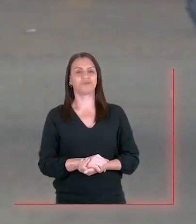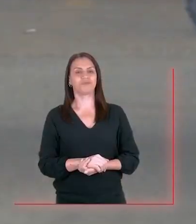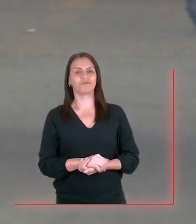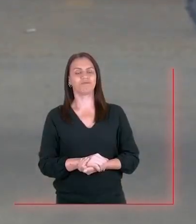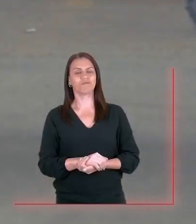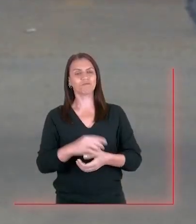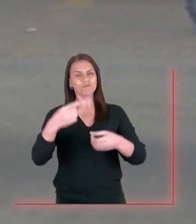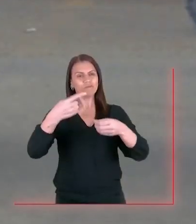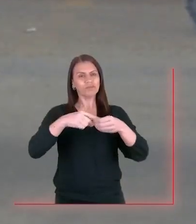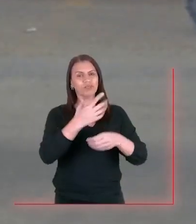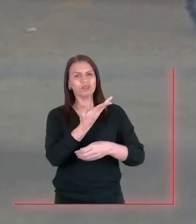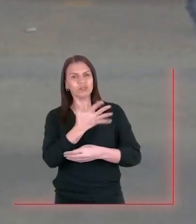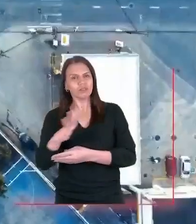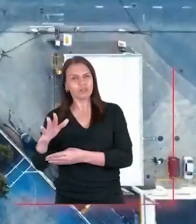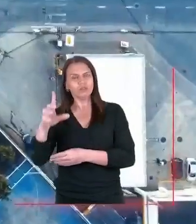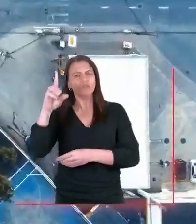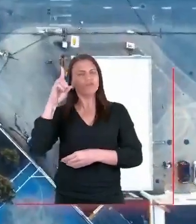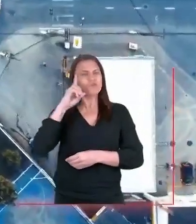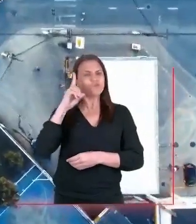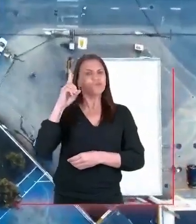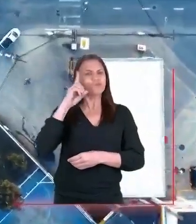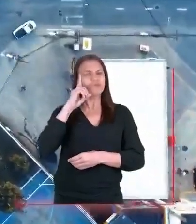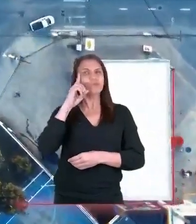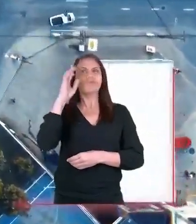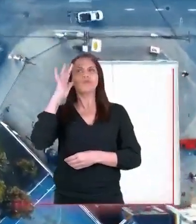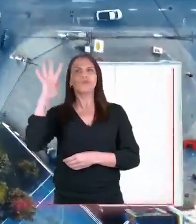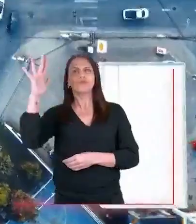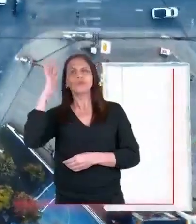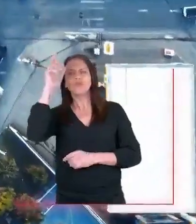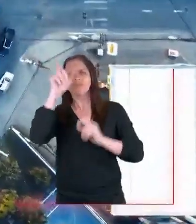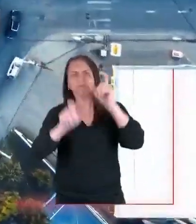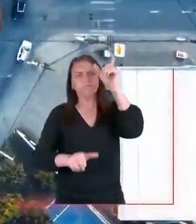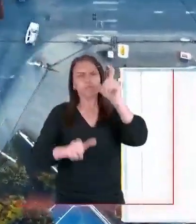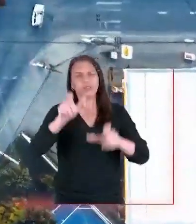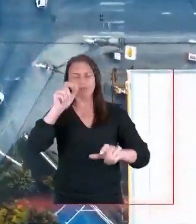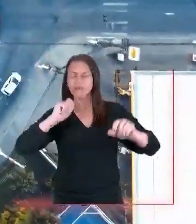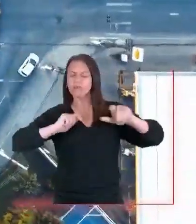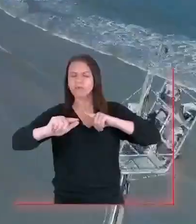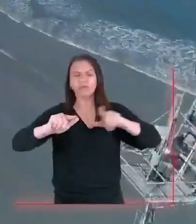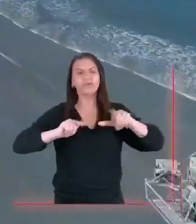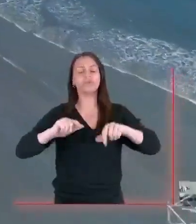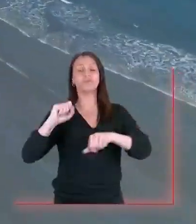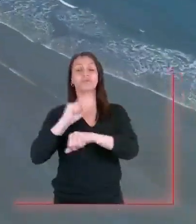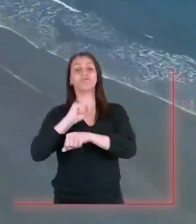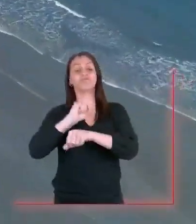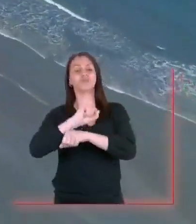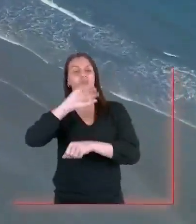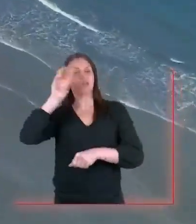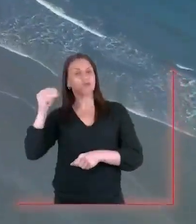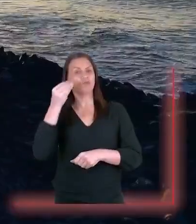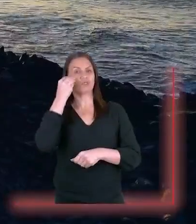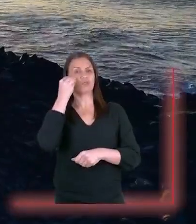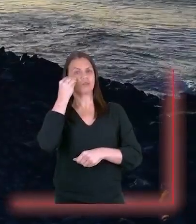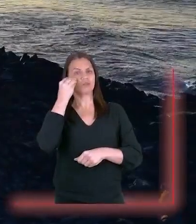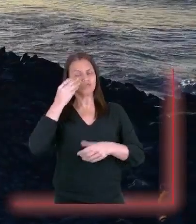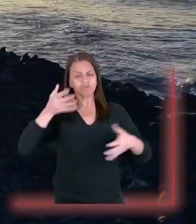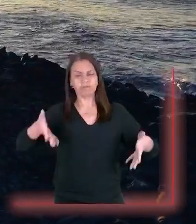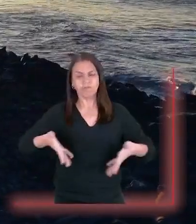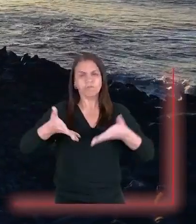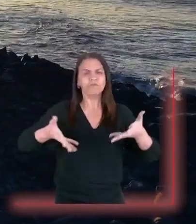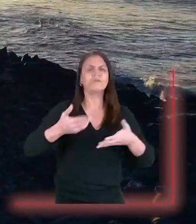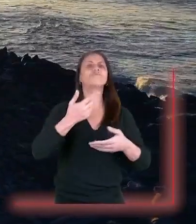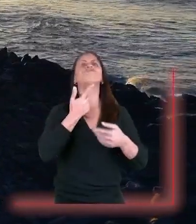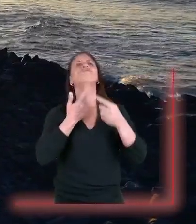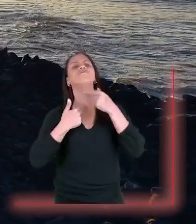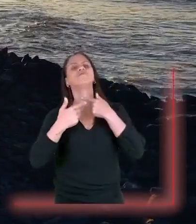Em Santos, todos os dias, os sonhos de milhares de trabalhadores esperam por uma chance, movidos pelo desejo de